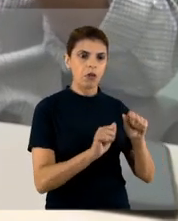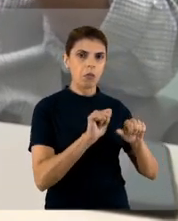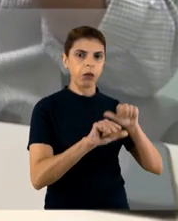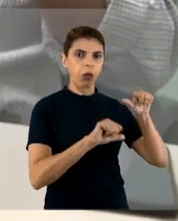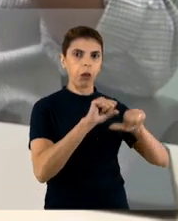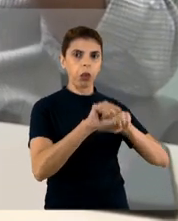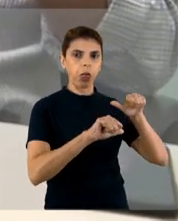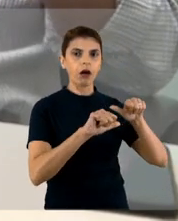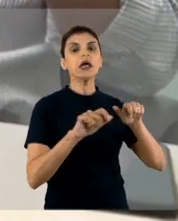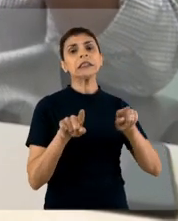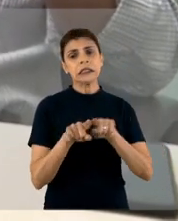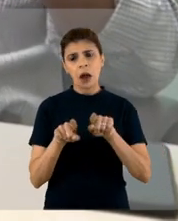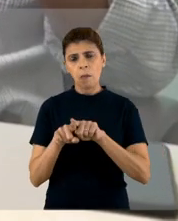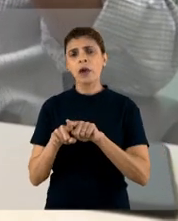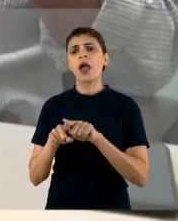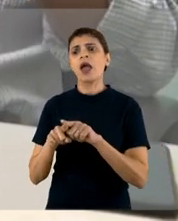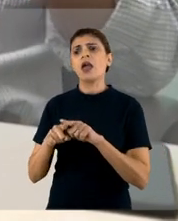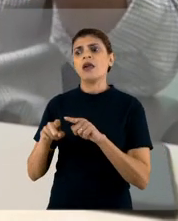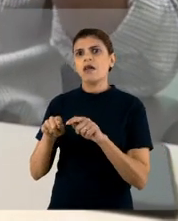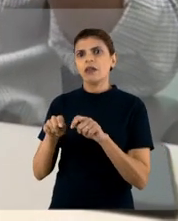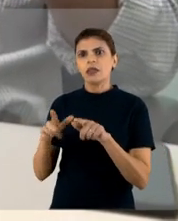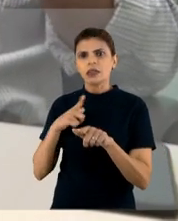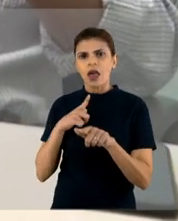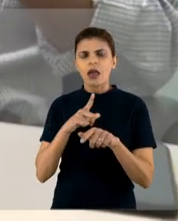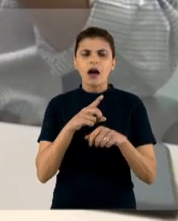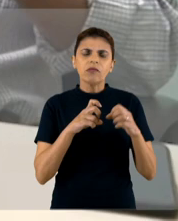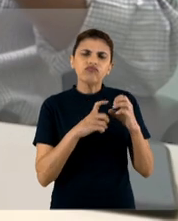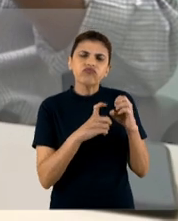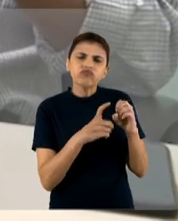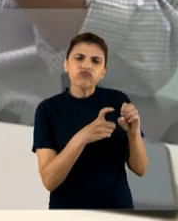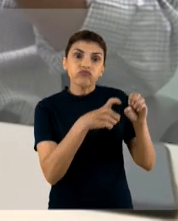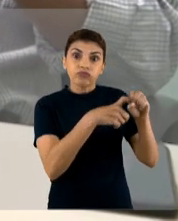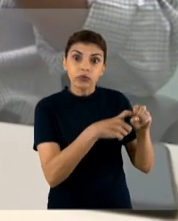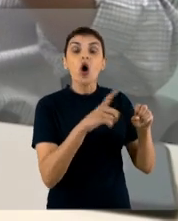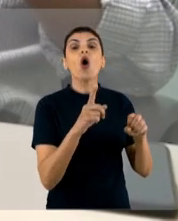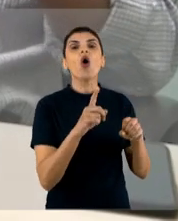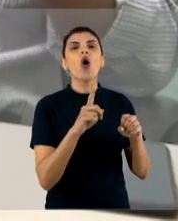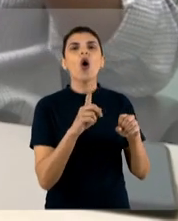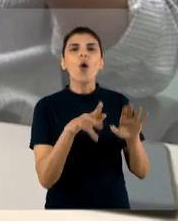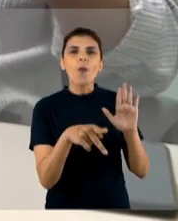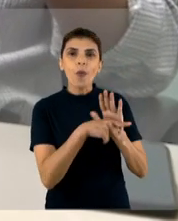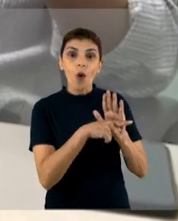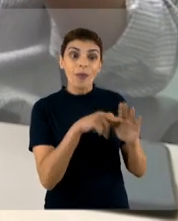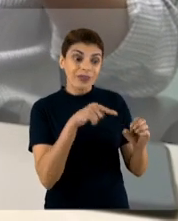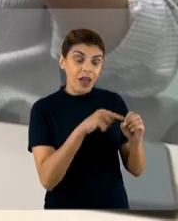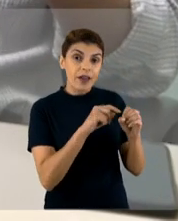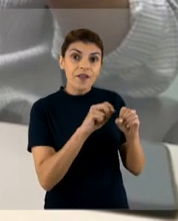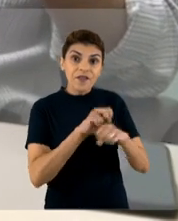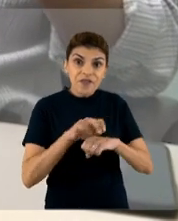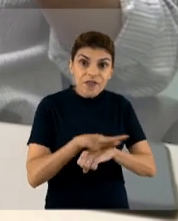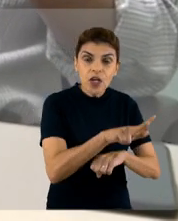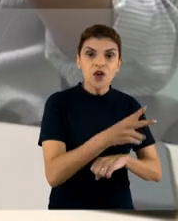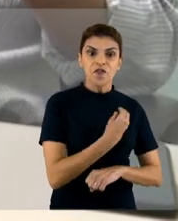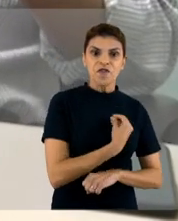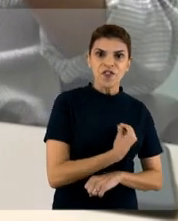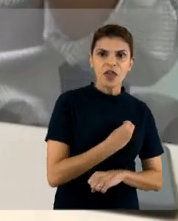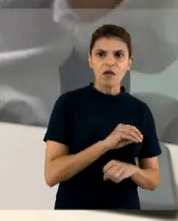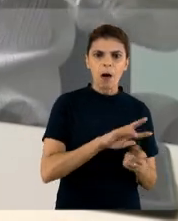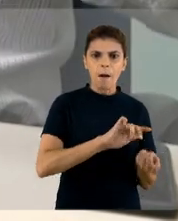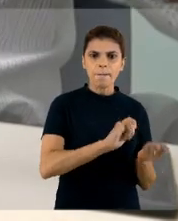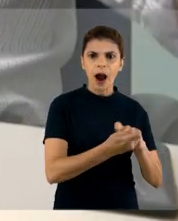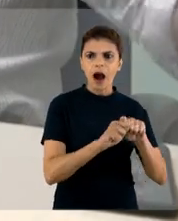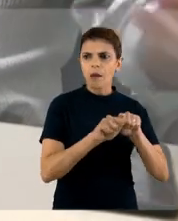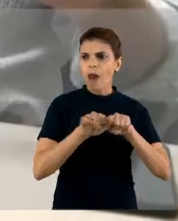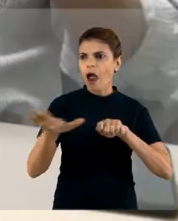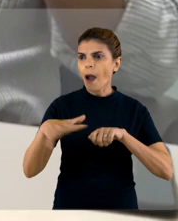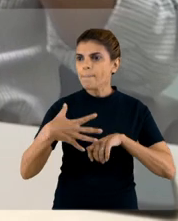um patógeno um parasita Tá bem tá bem adaptado ao seu hospedeiro quando objetivamente ele deixa hospedeiro Vivo para ele poder transitar para ele poder ir